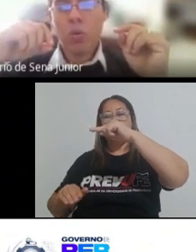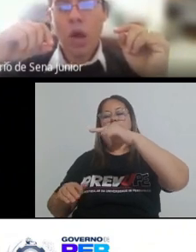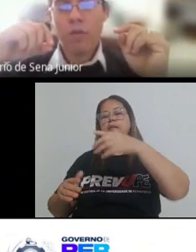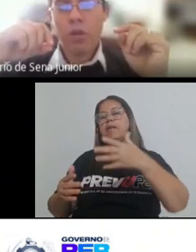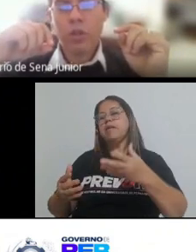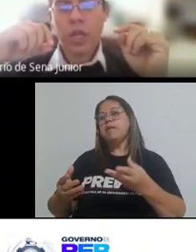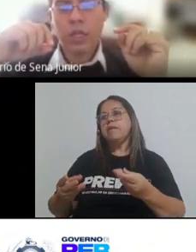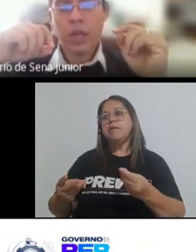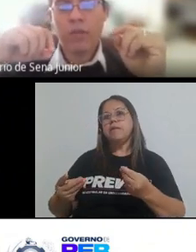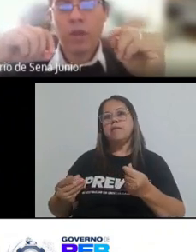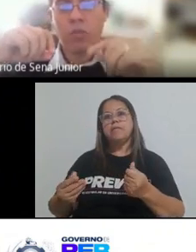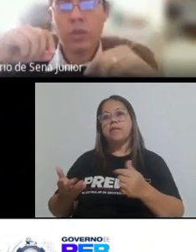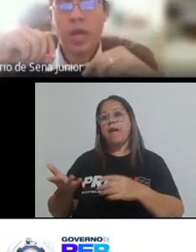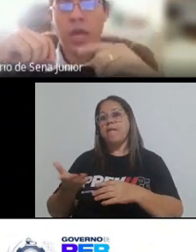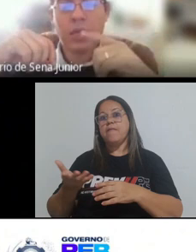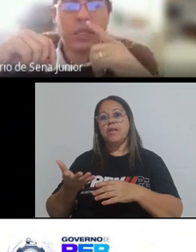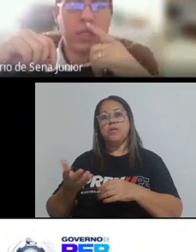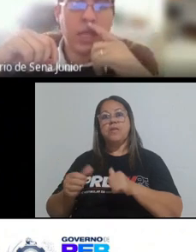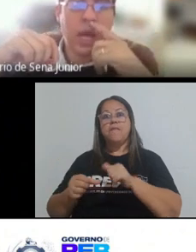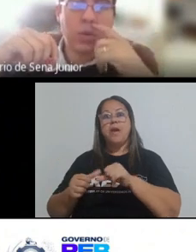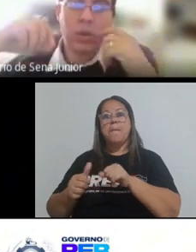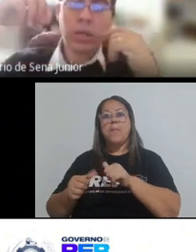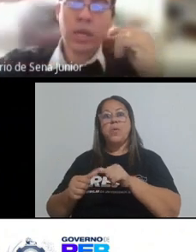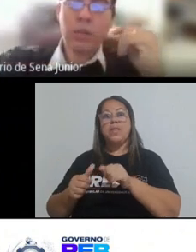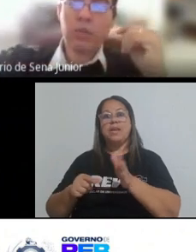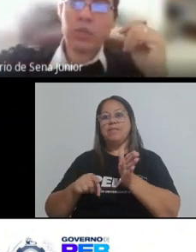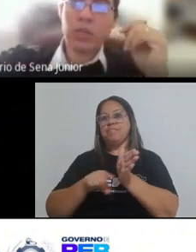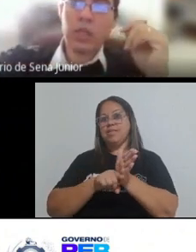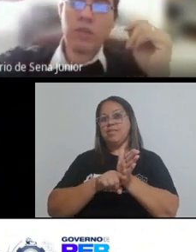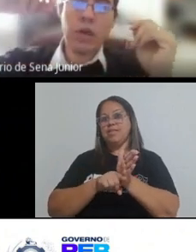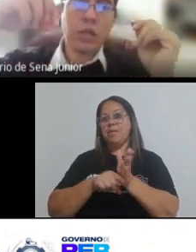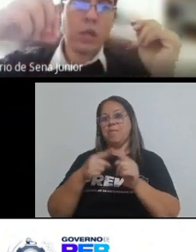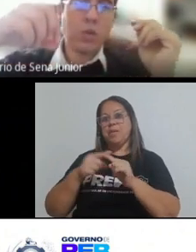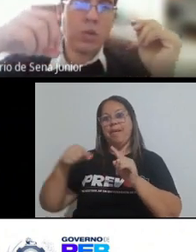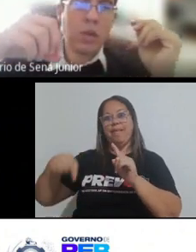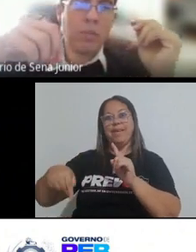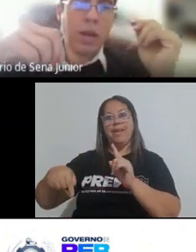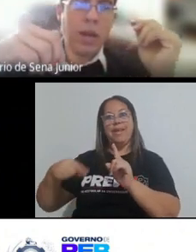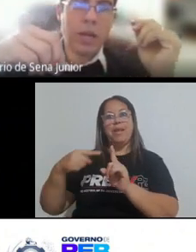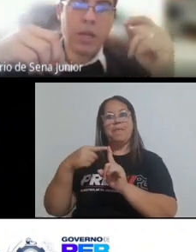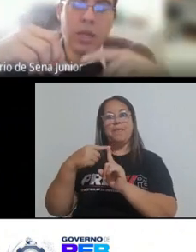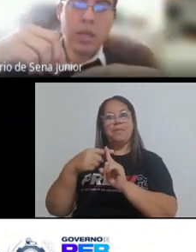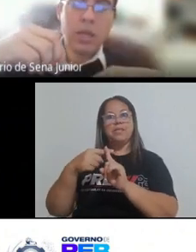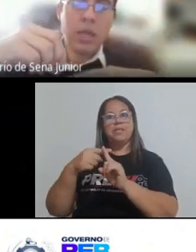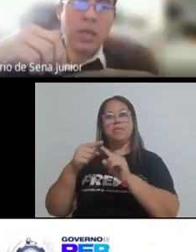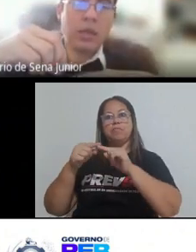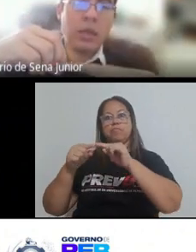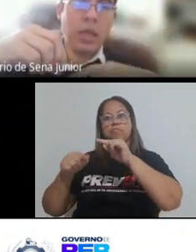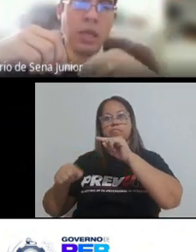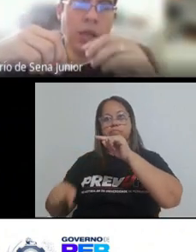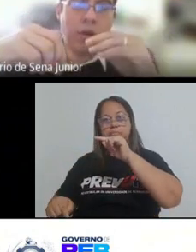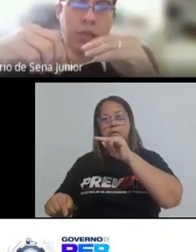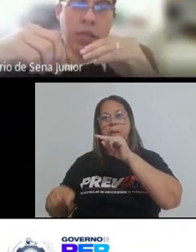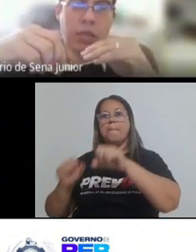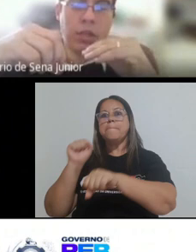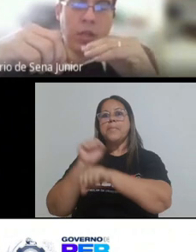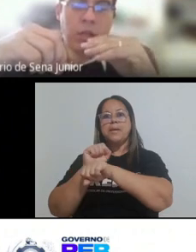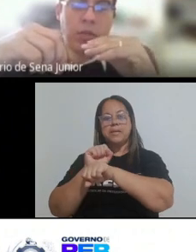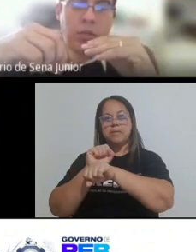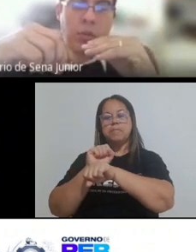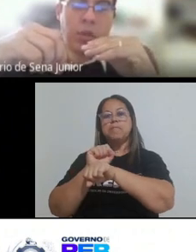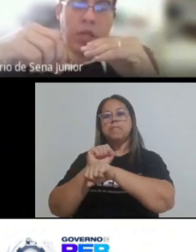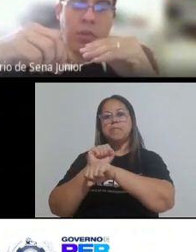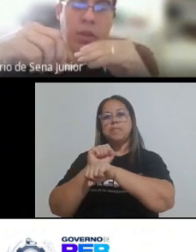a velocidade vai mudar de sinal, então, aqui ela é positiva, até quando ela para, a velocidade